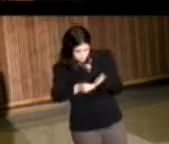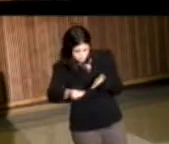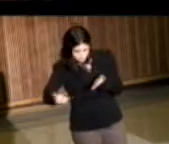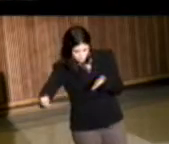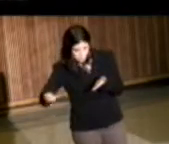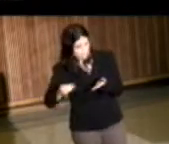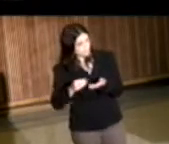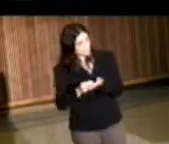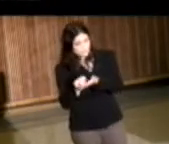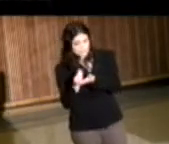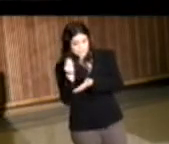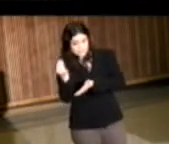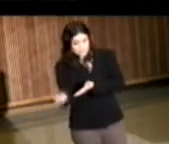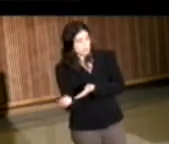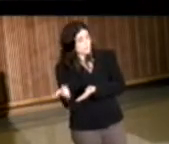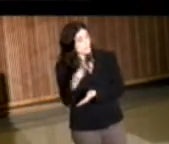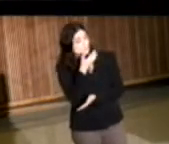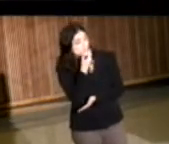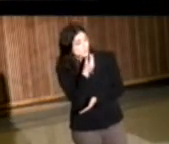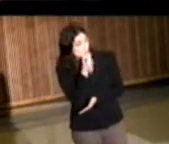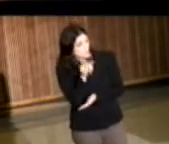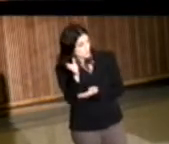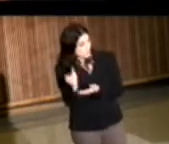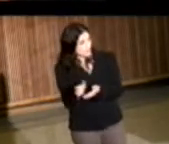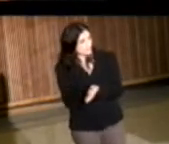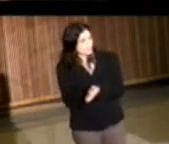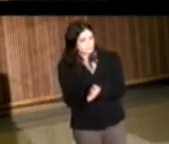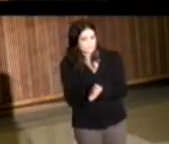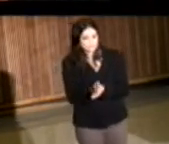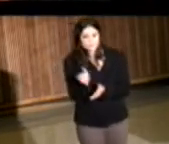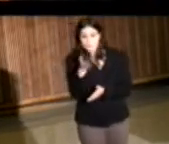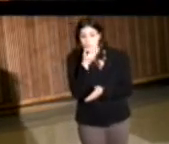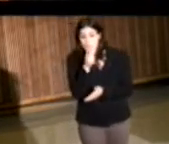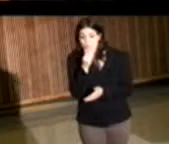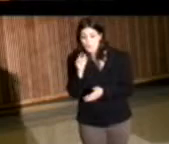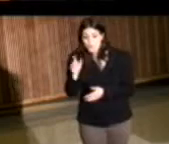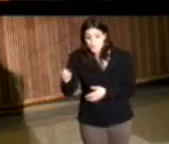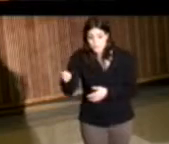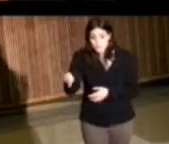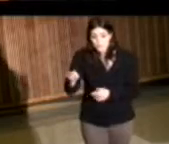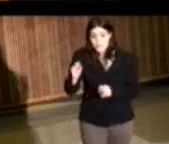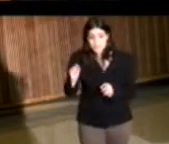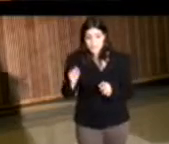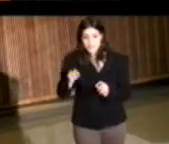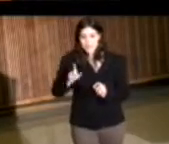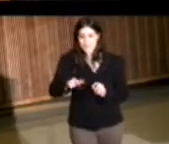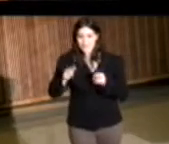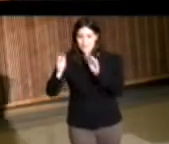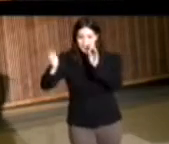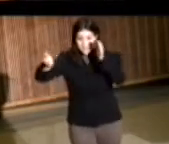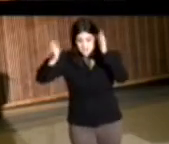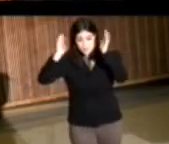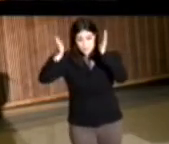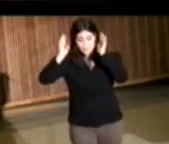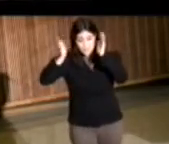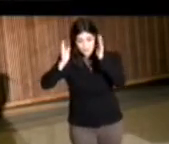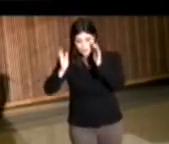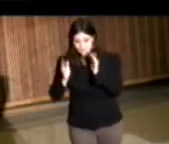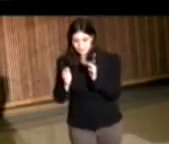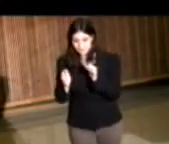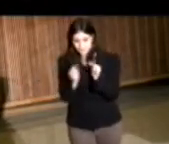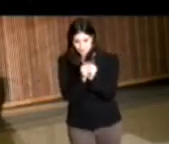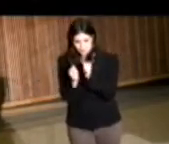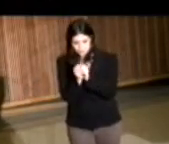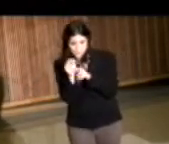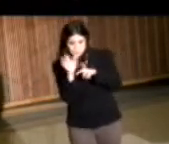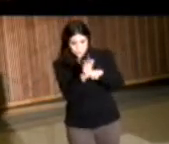que era ajudante de caminhoneiro. E ele então passou por um lugar, viu o pessoal distribuindo